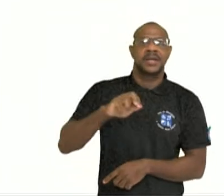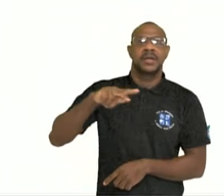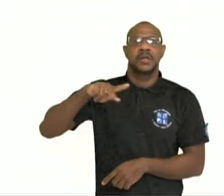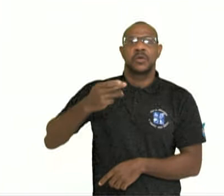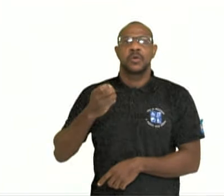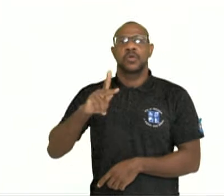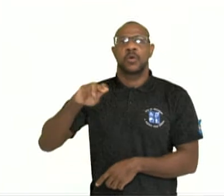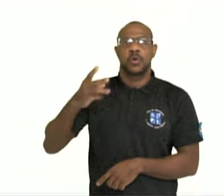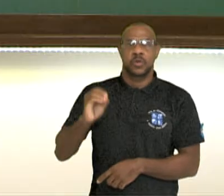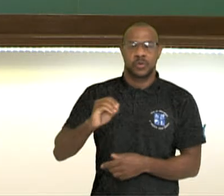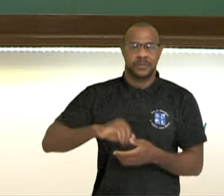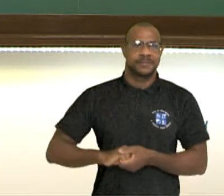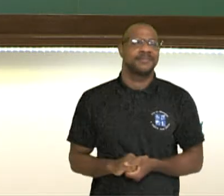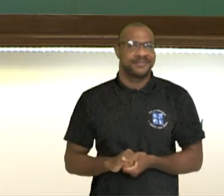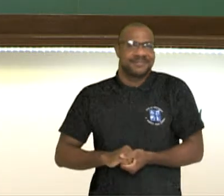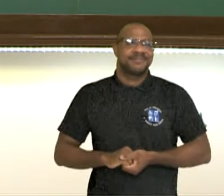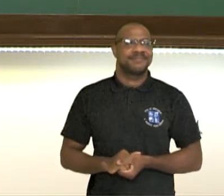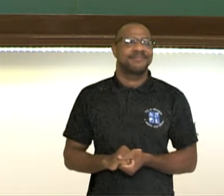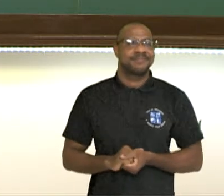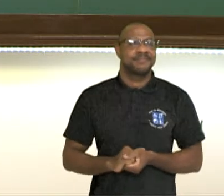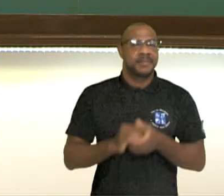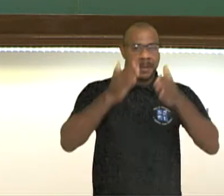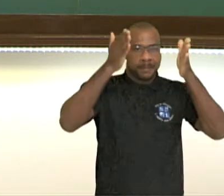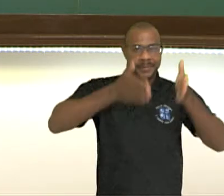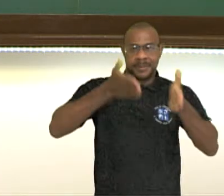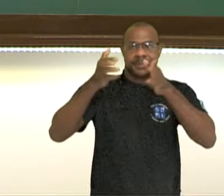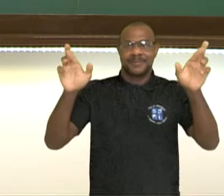Quem é fã do Chaves aí com certeza gabaritou.